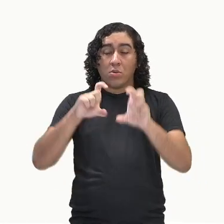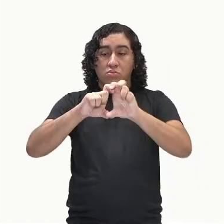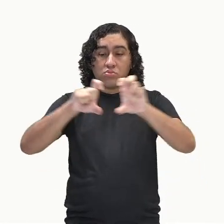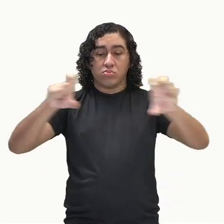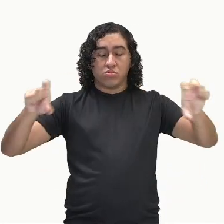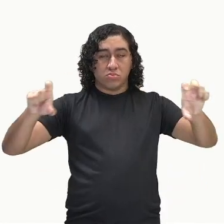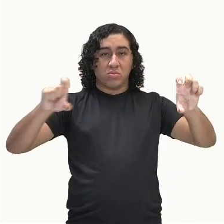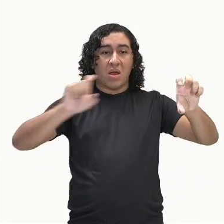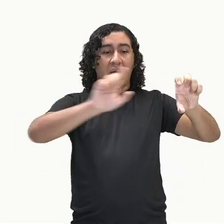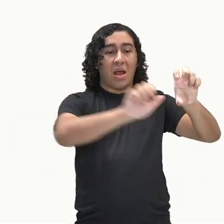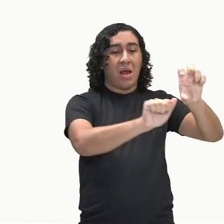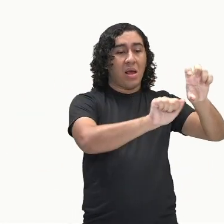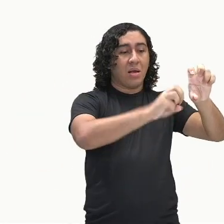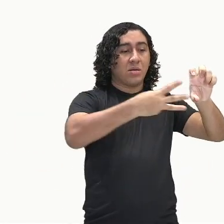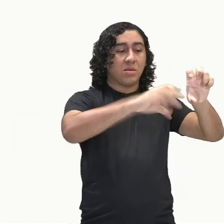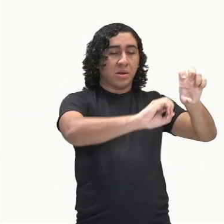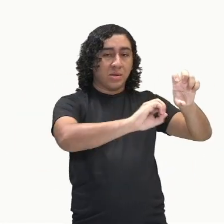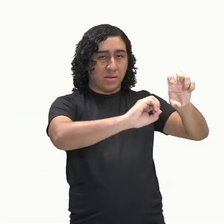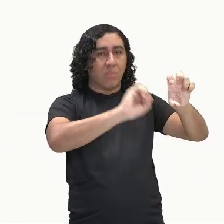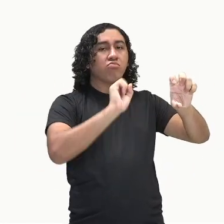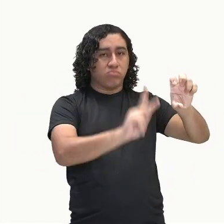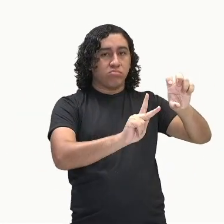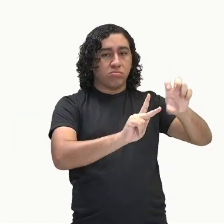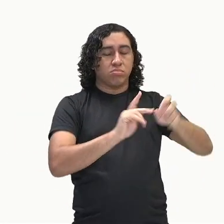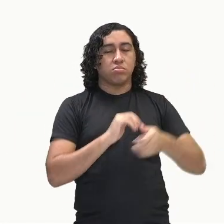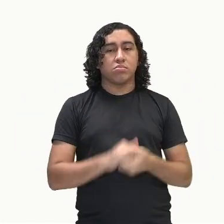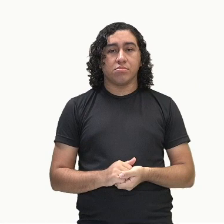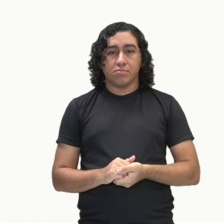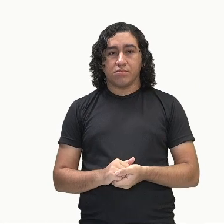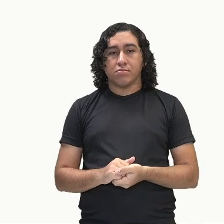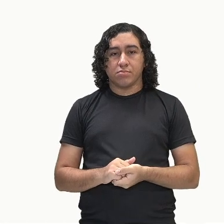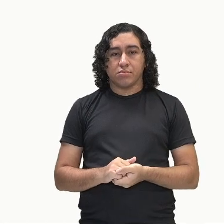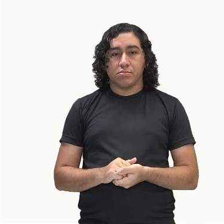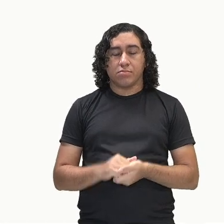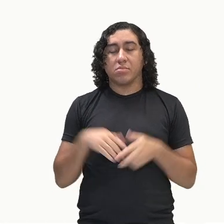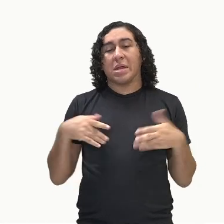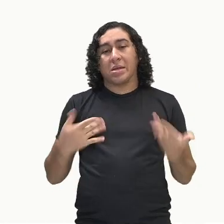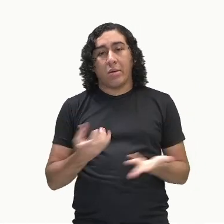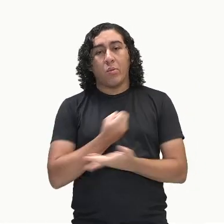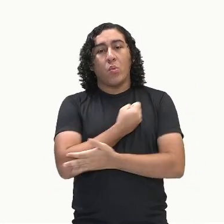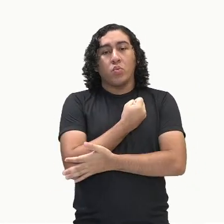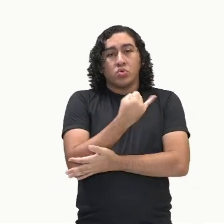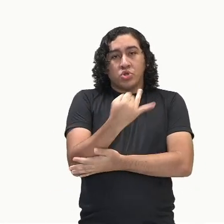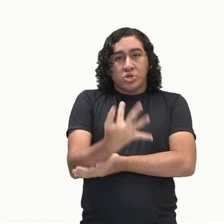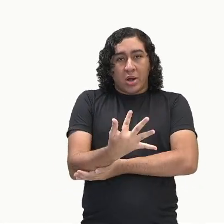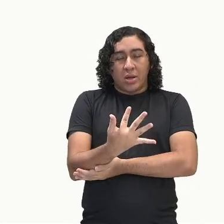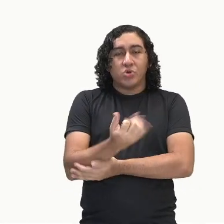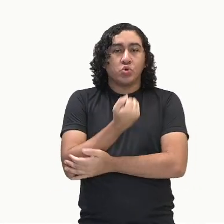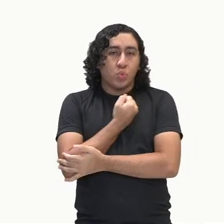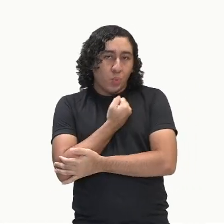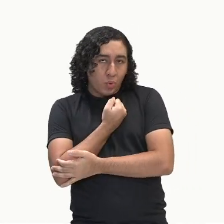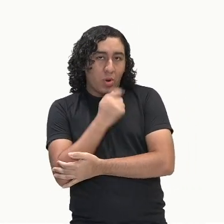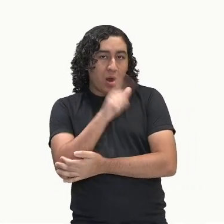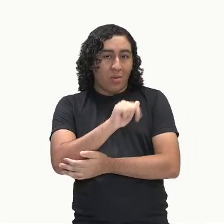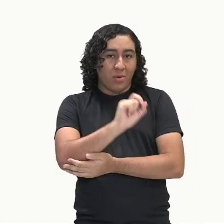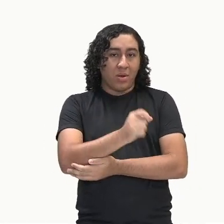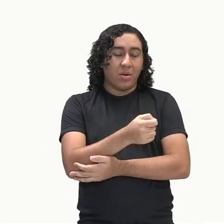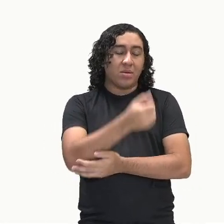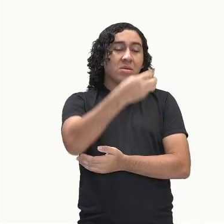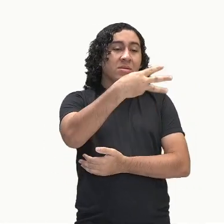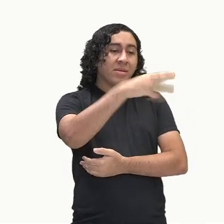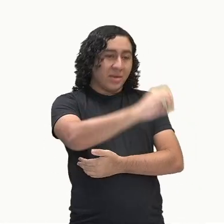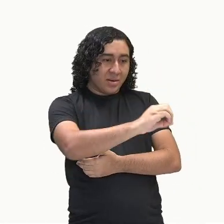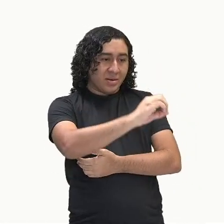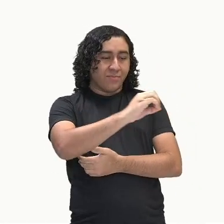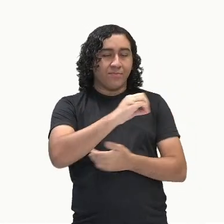seja, o A30, né? O A30. Logo, a quantidade de termos é